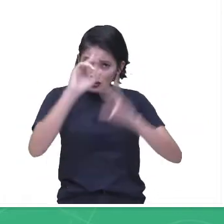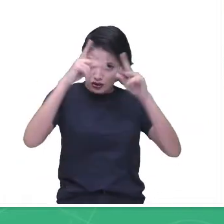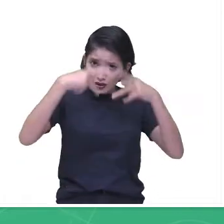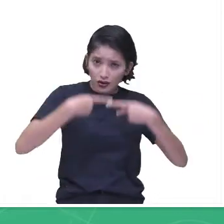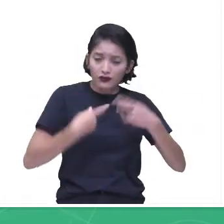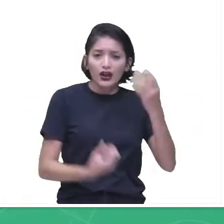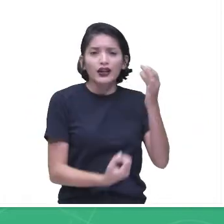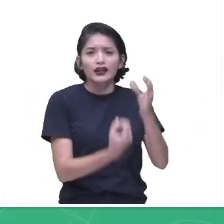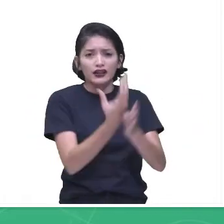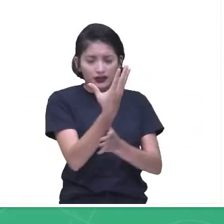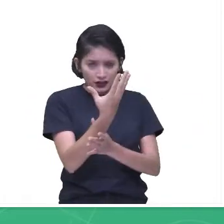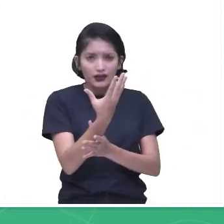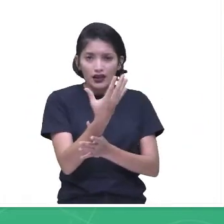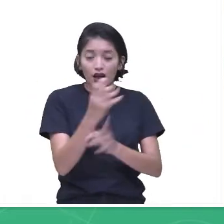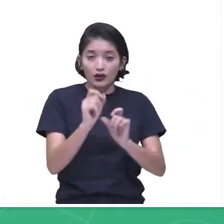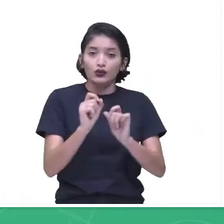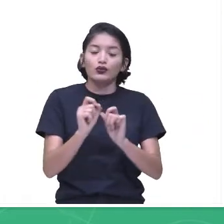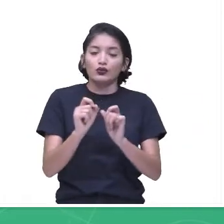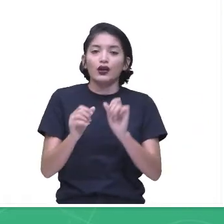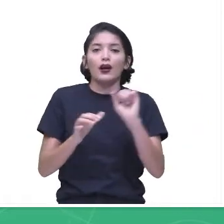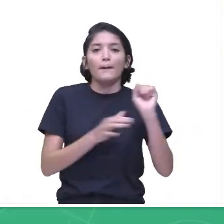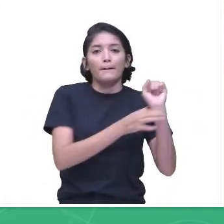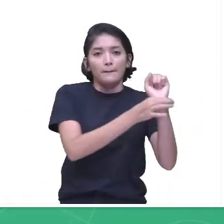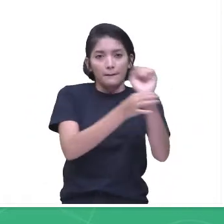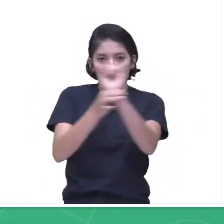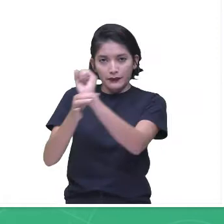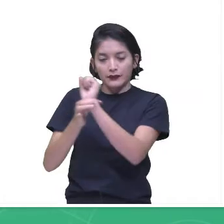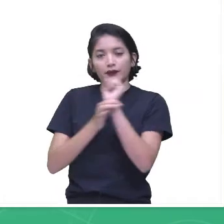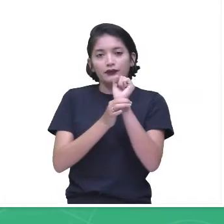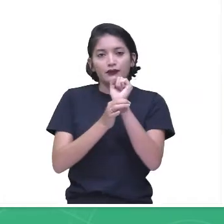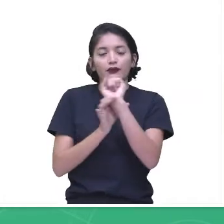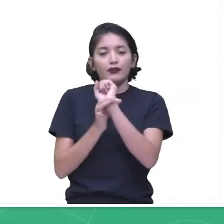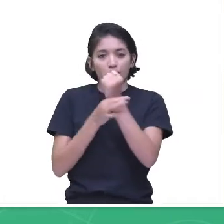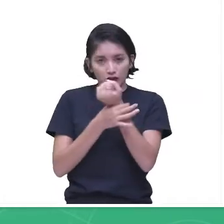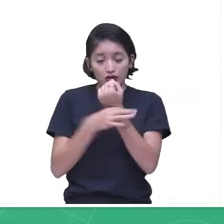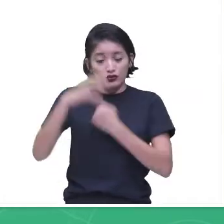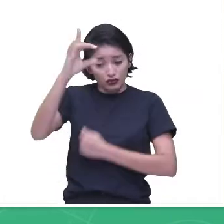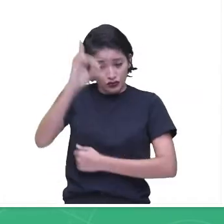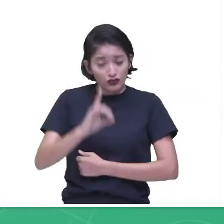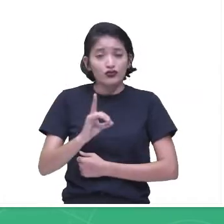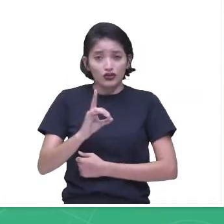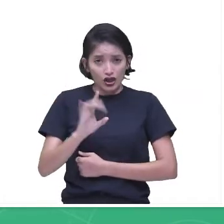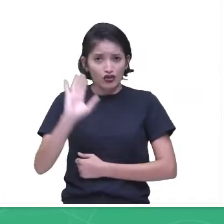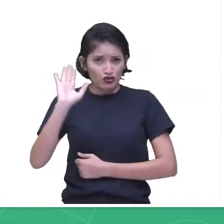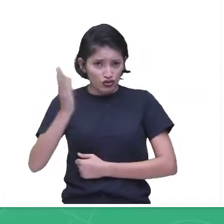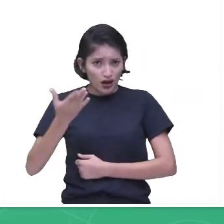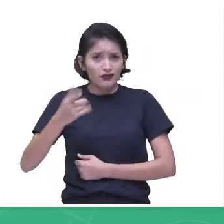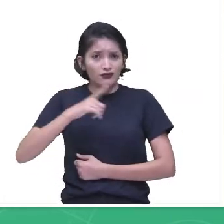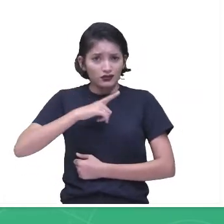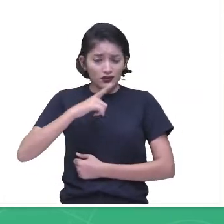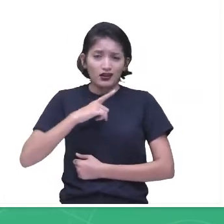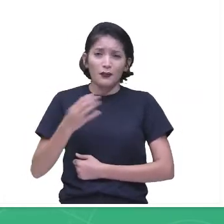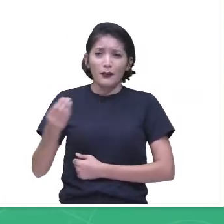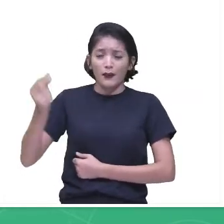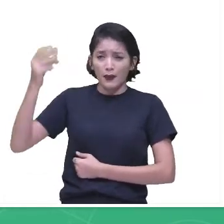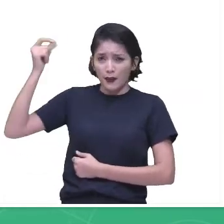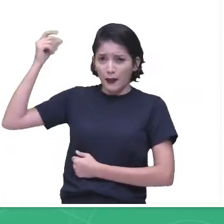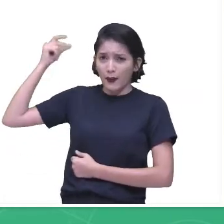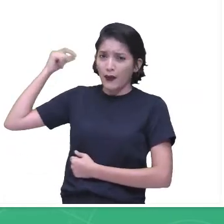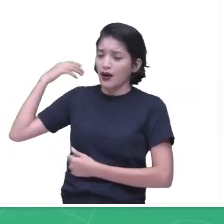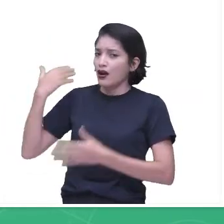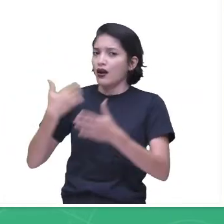redigida a fim de resguardar os direitos já existentes desde que houve